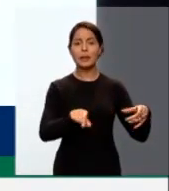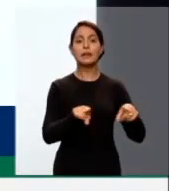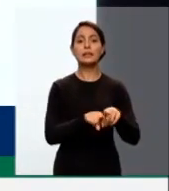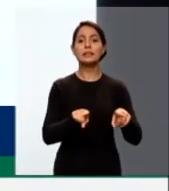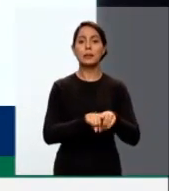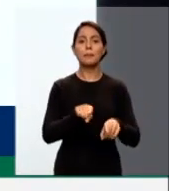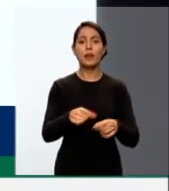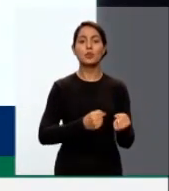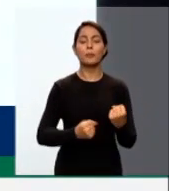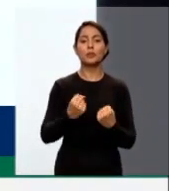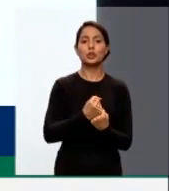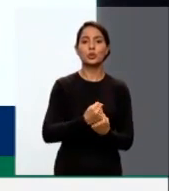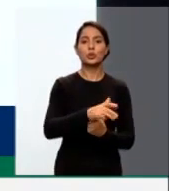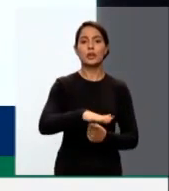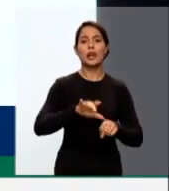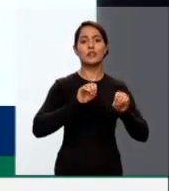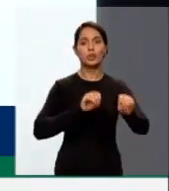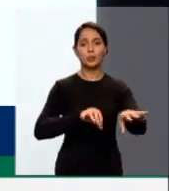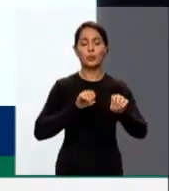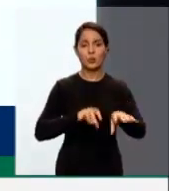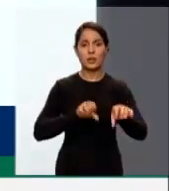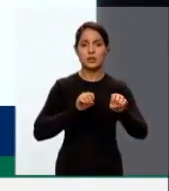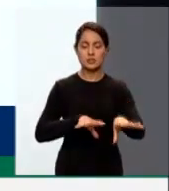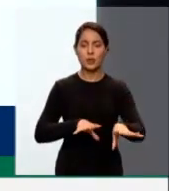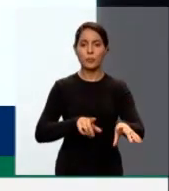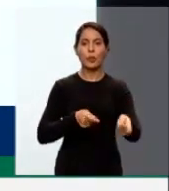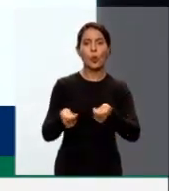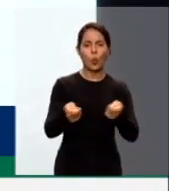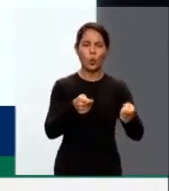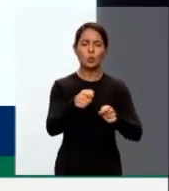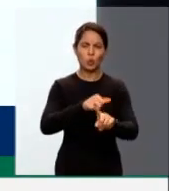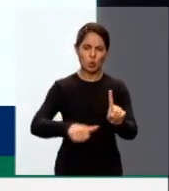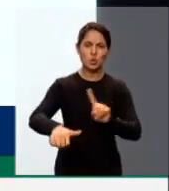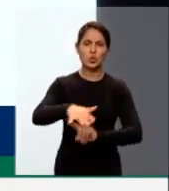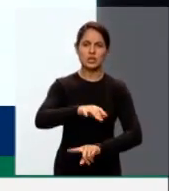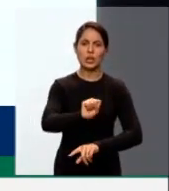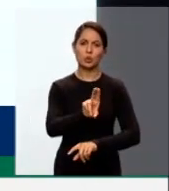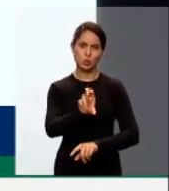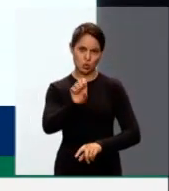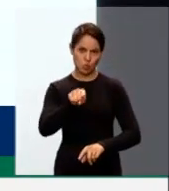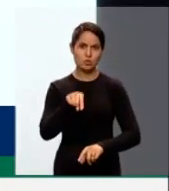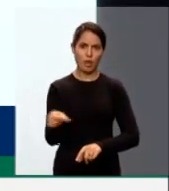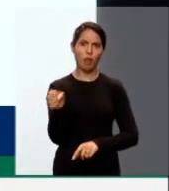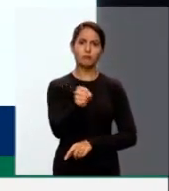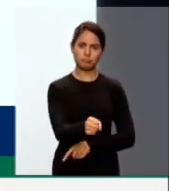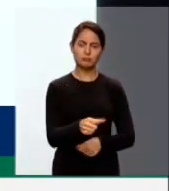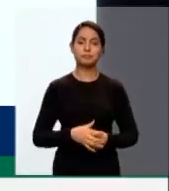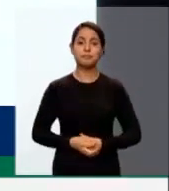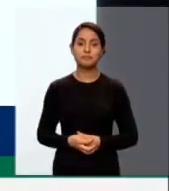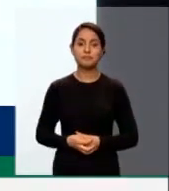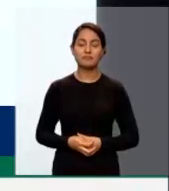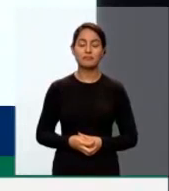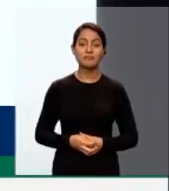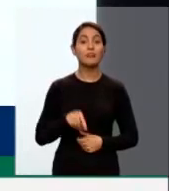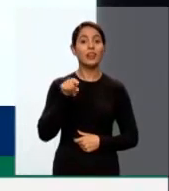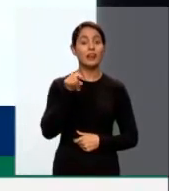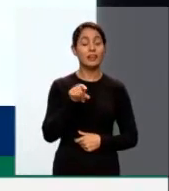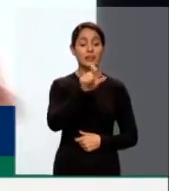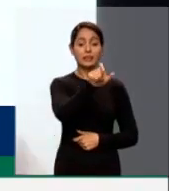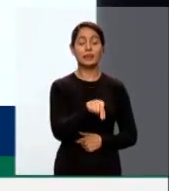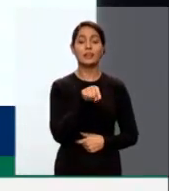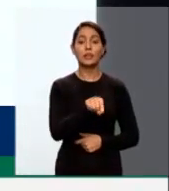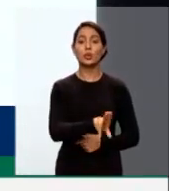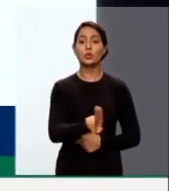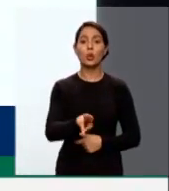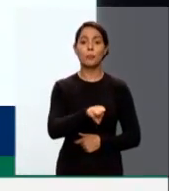Educação Permanente para o Controle Social do SUS. Também estará conosco a